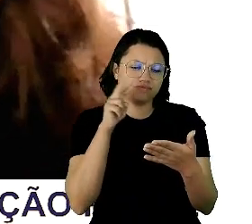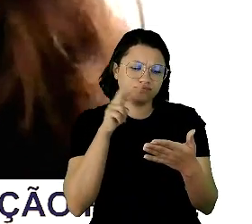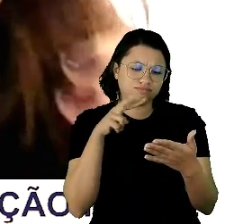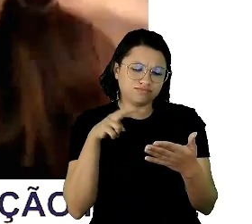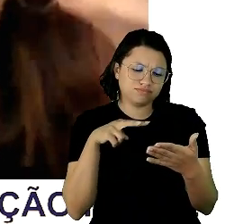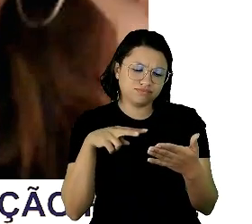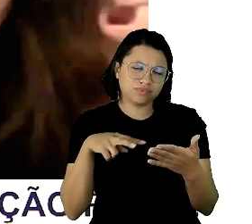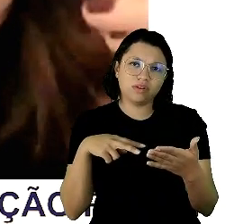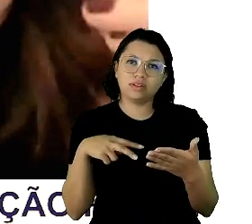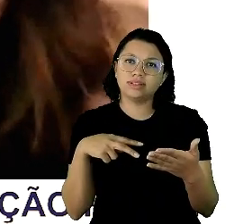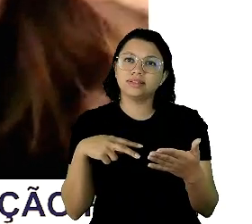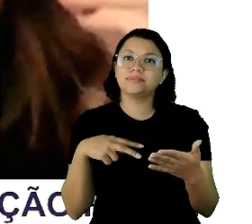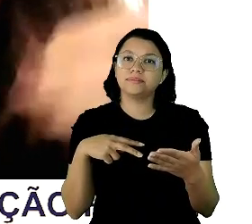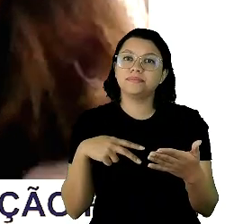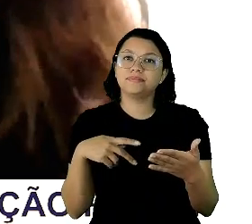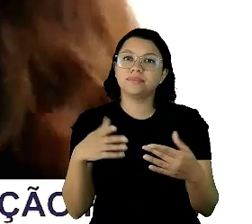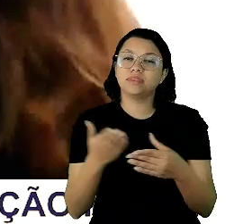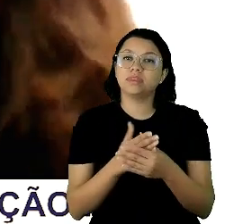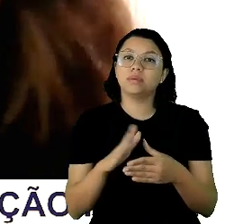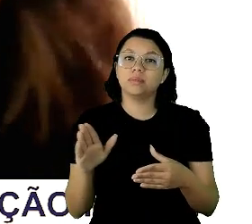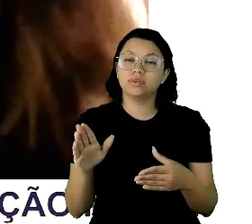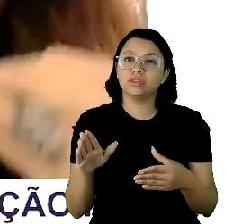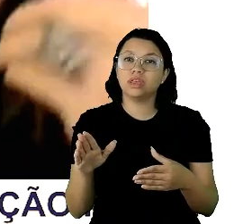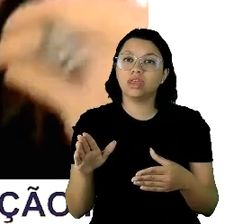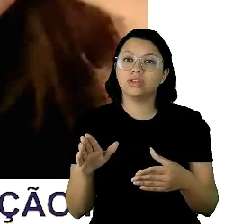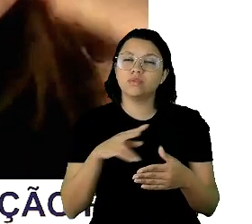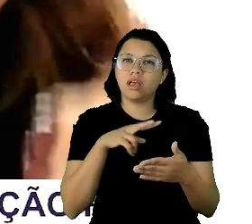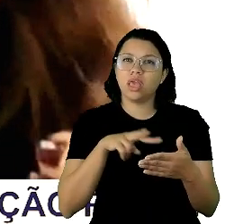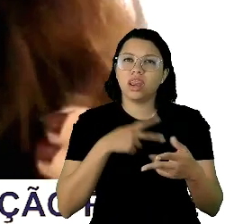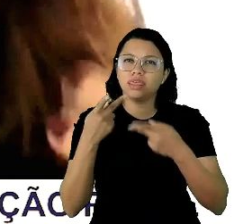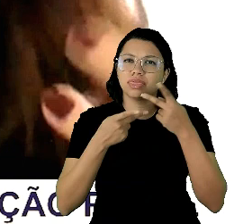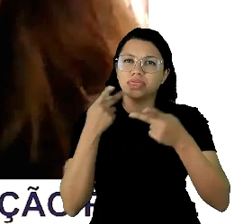da Raicler, eu li o depoimento da moça, assim,